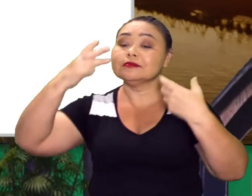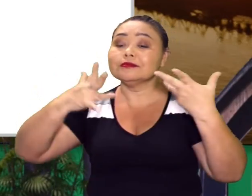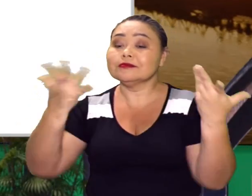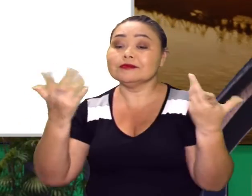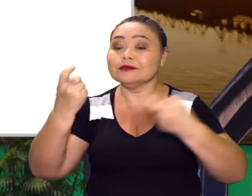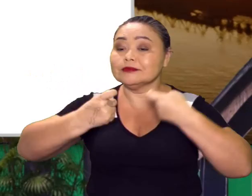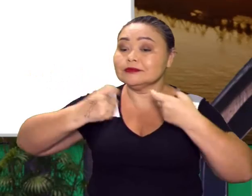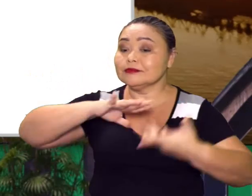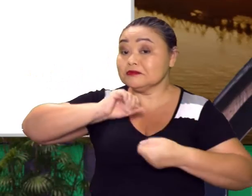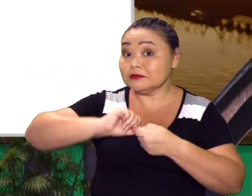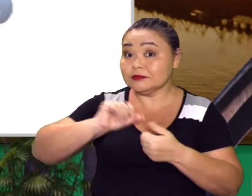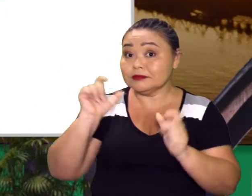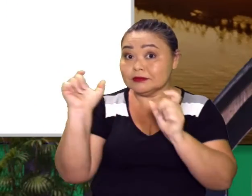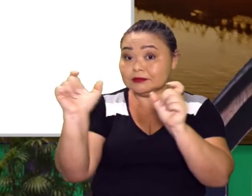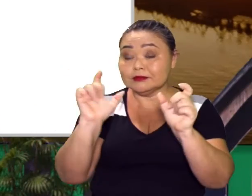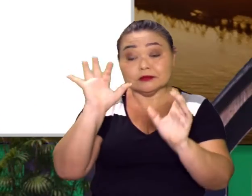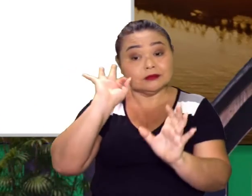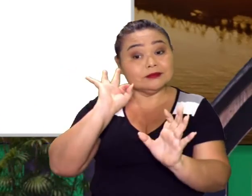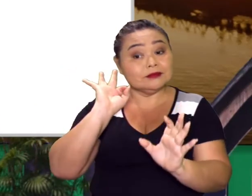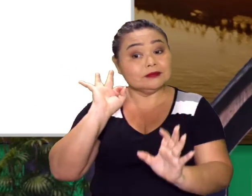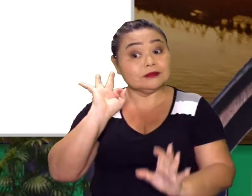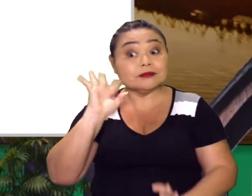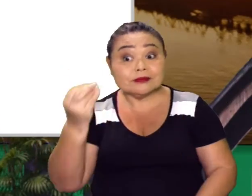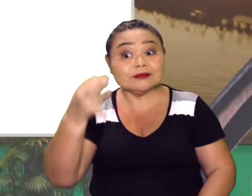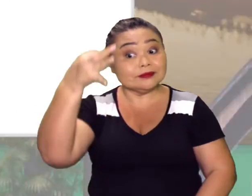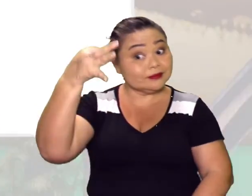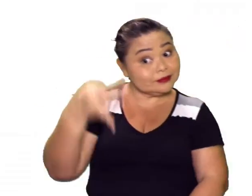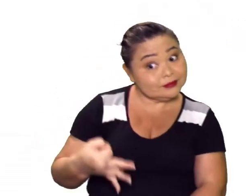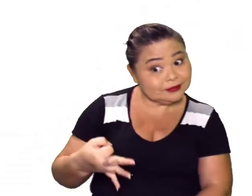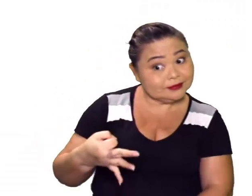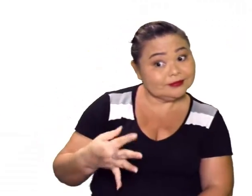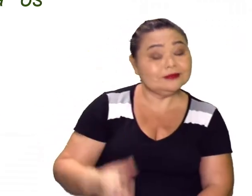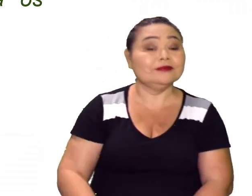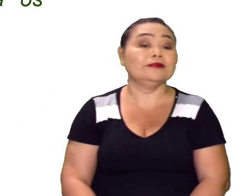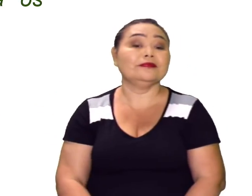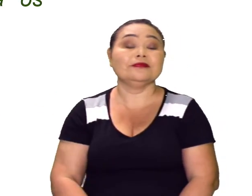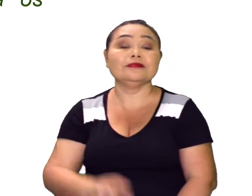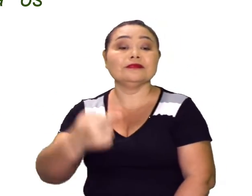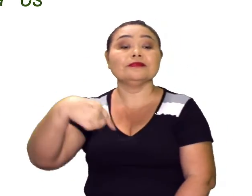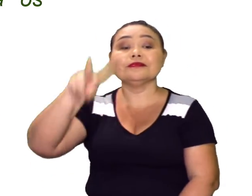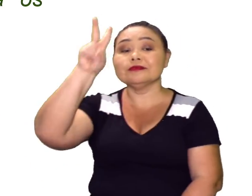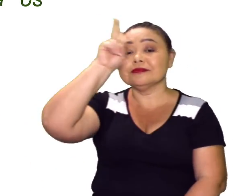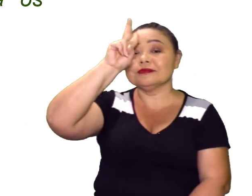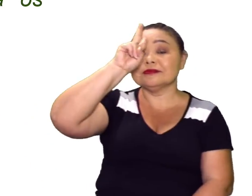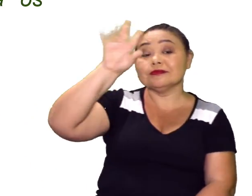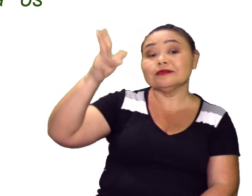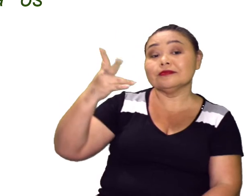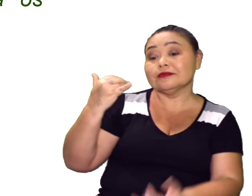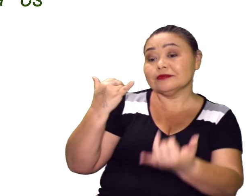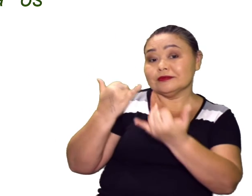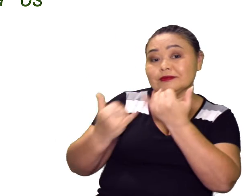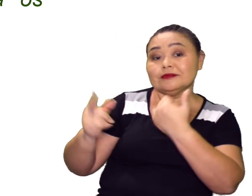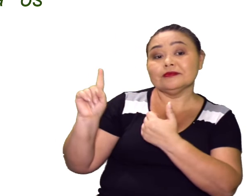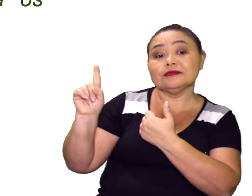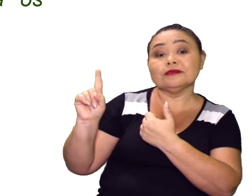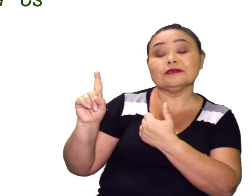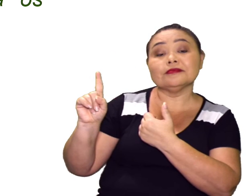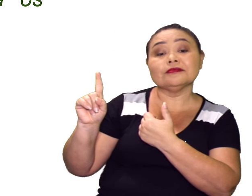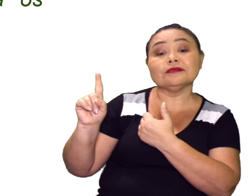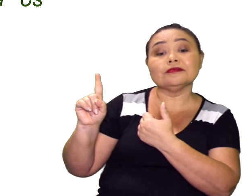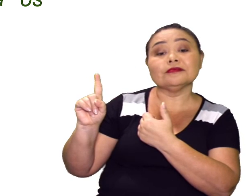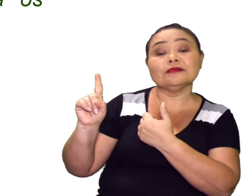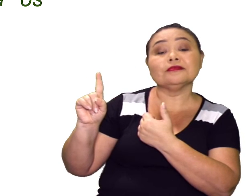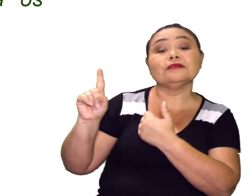Mundial. Beleza? Tudo está certo. Vamos lá. A gente queria que você lembrasse de algo parecido assim. Olha só. Você